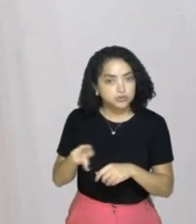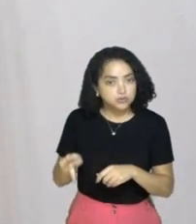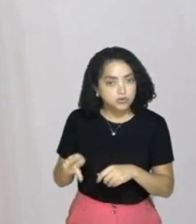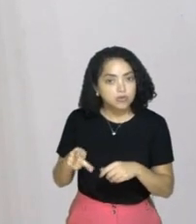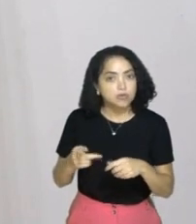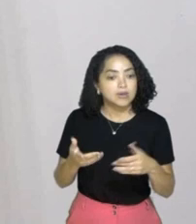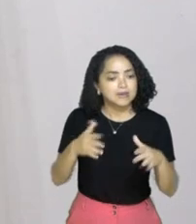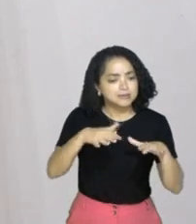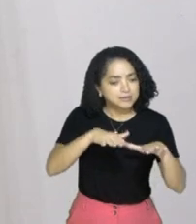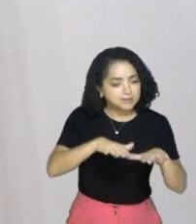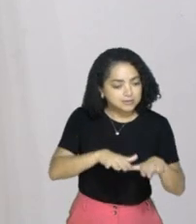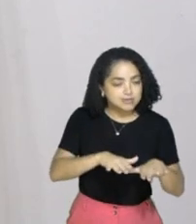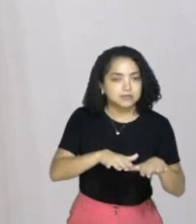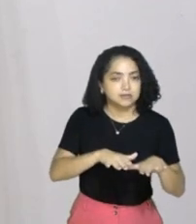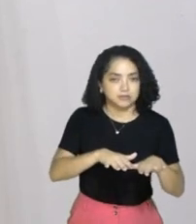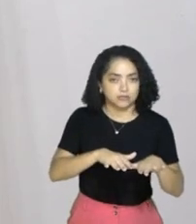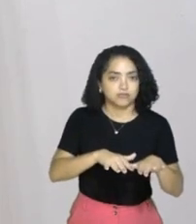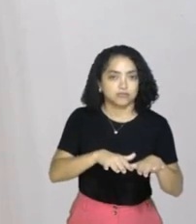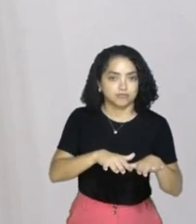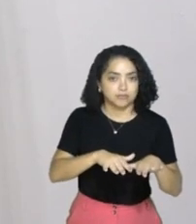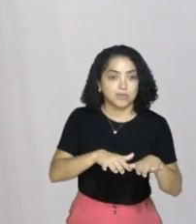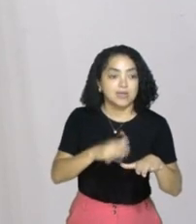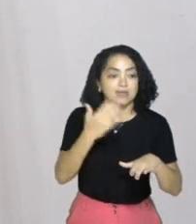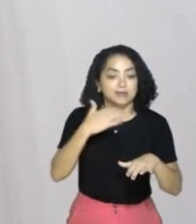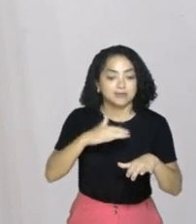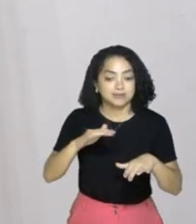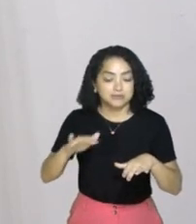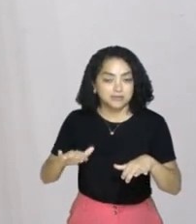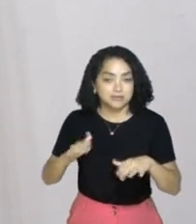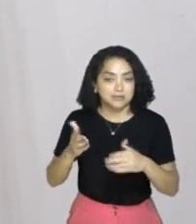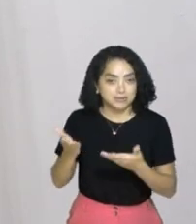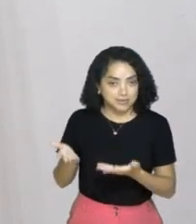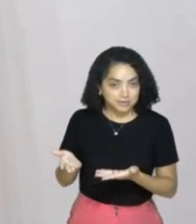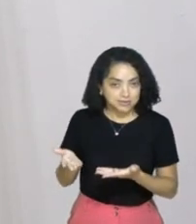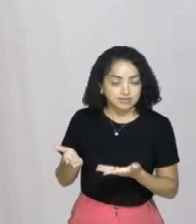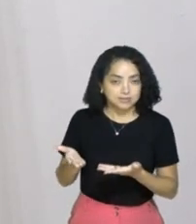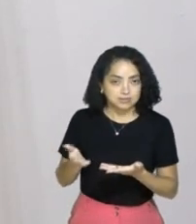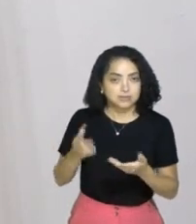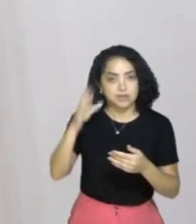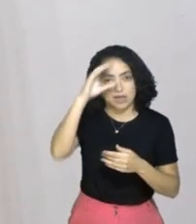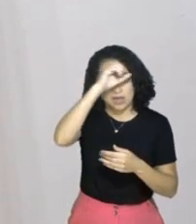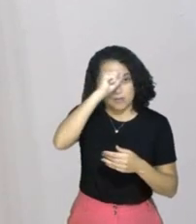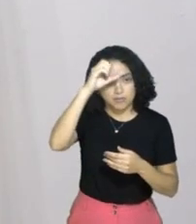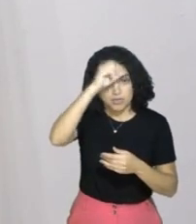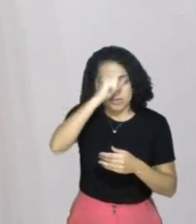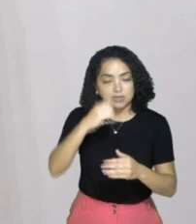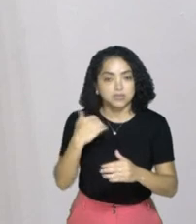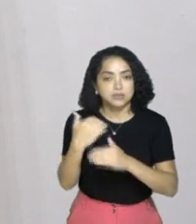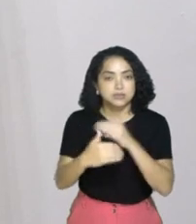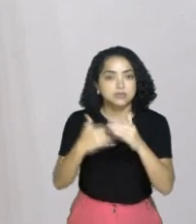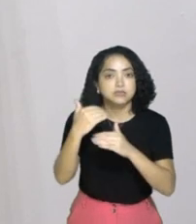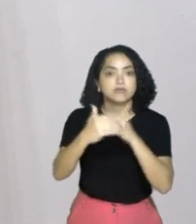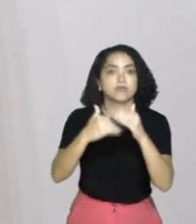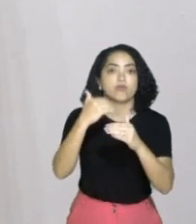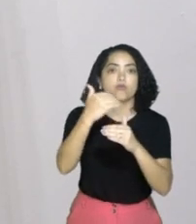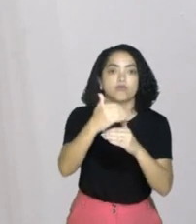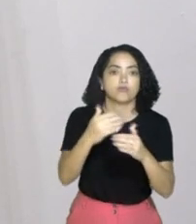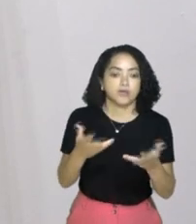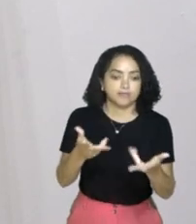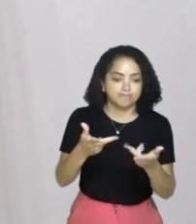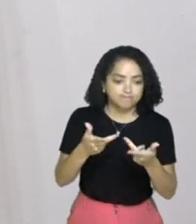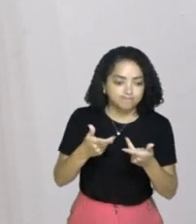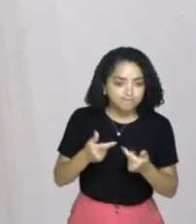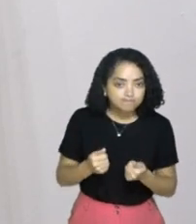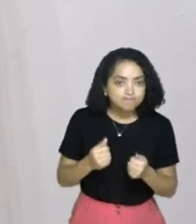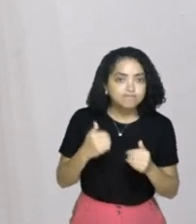inserção desses dessas crianças para que possam aprender desenvolver as suas habilidades e serem cada vez